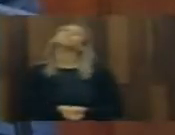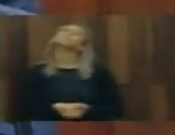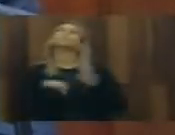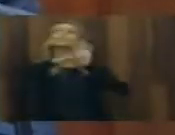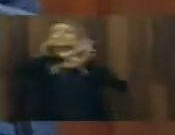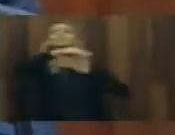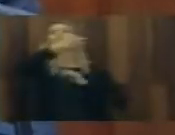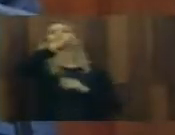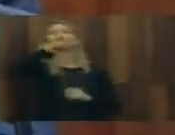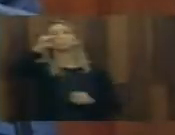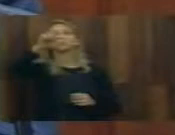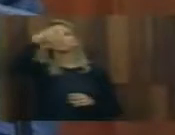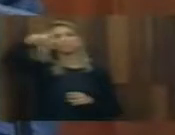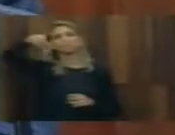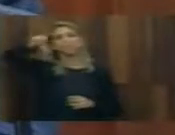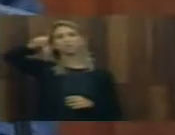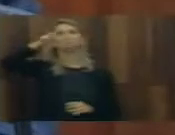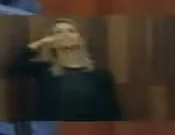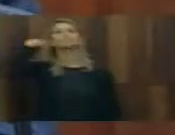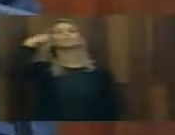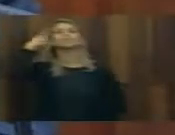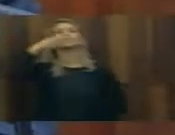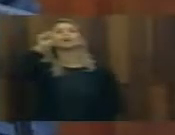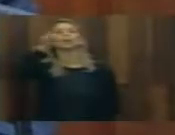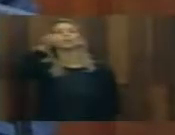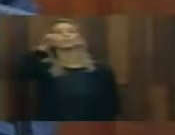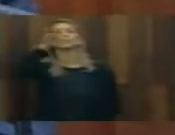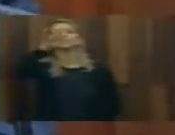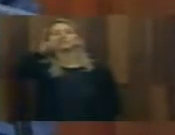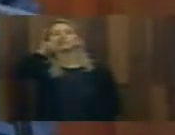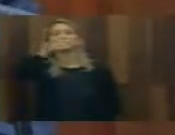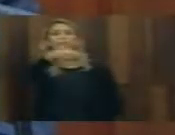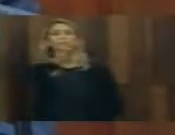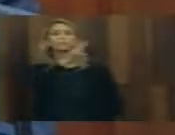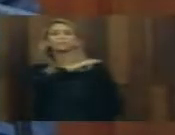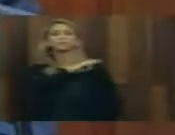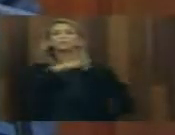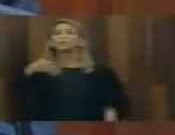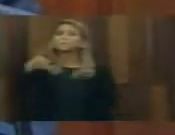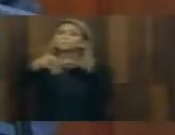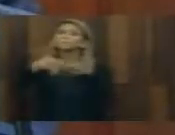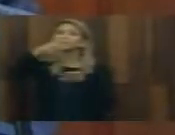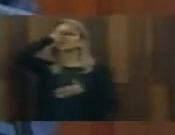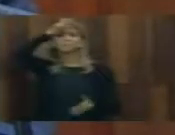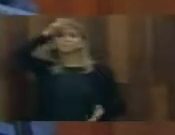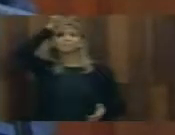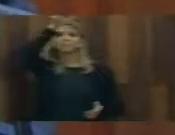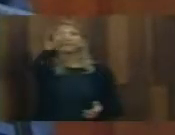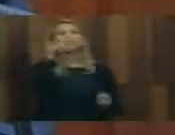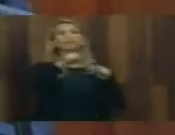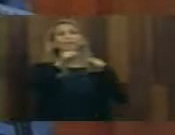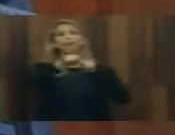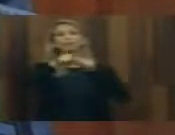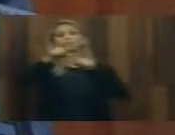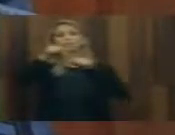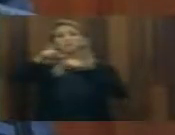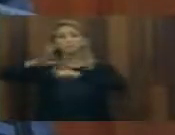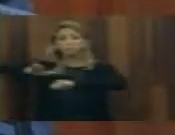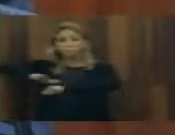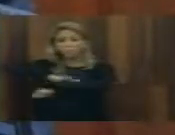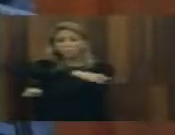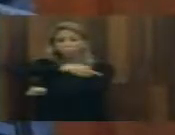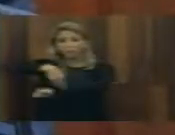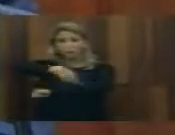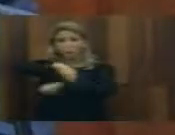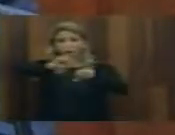Indicação 388/19, promovente Adeir Novaes, solicita ao senhor prefeito a urbanização e asfaltamento das travessas da